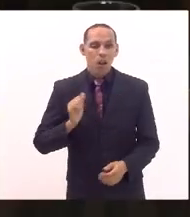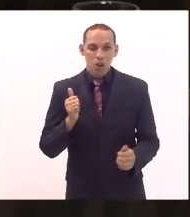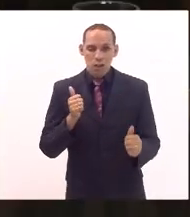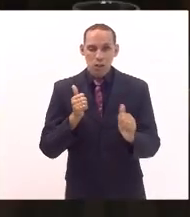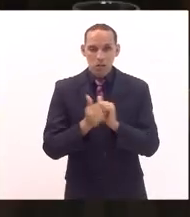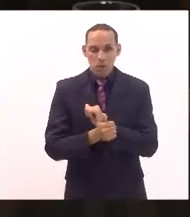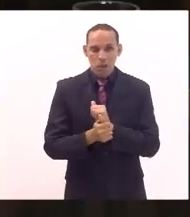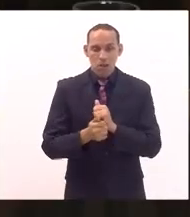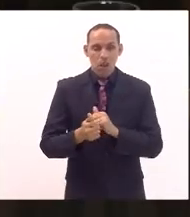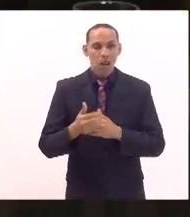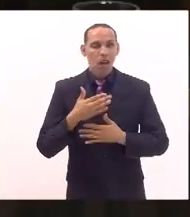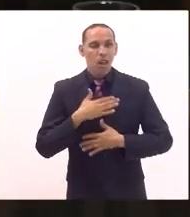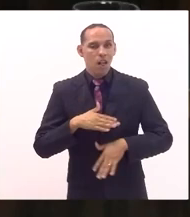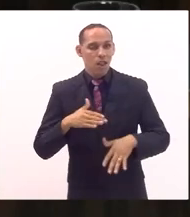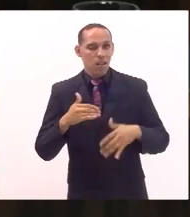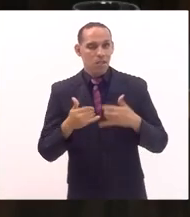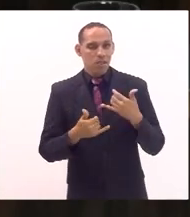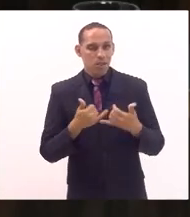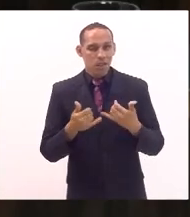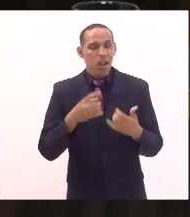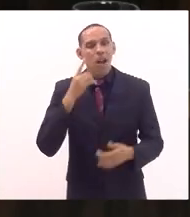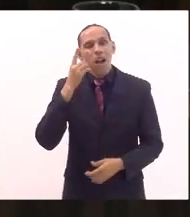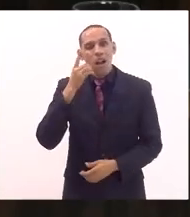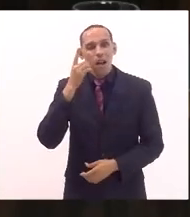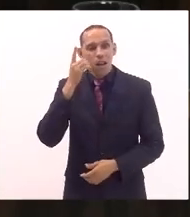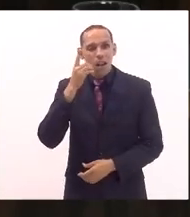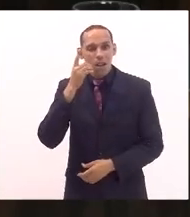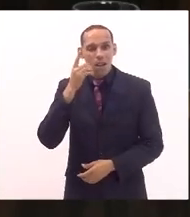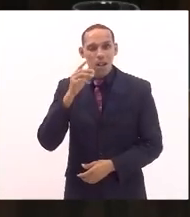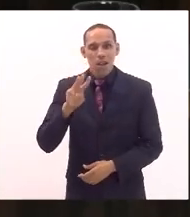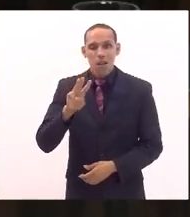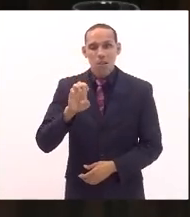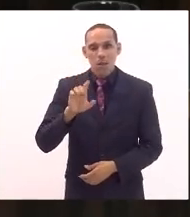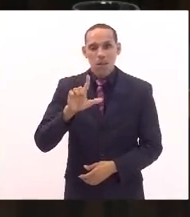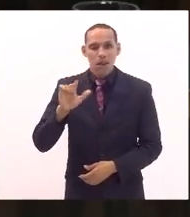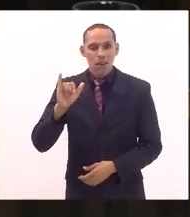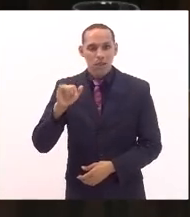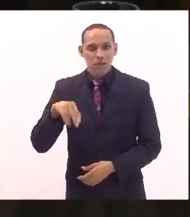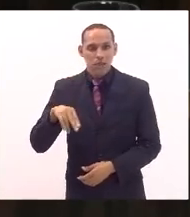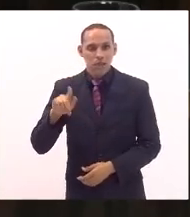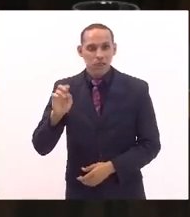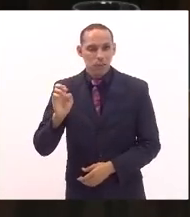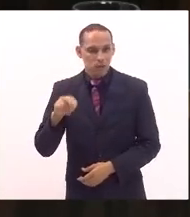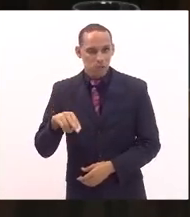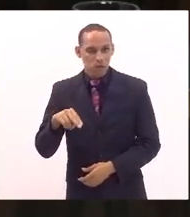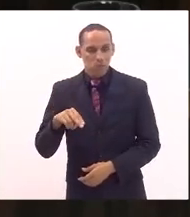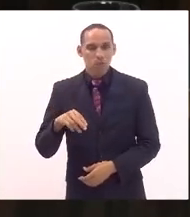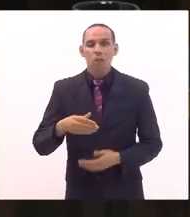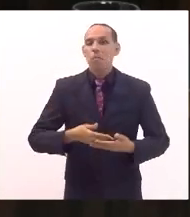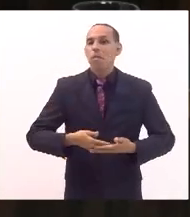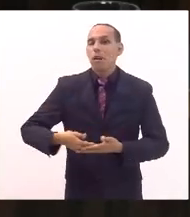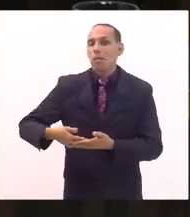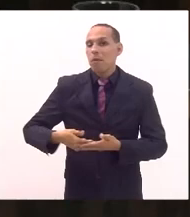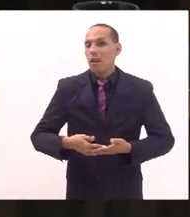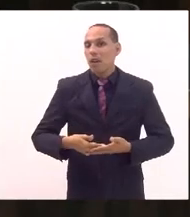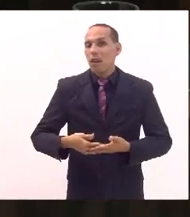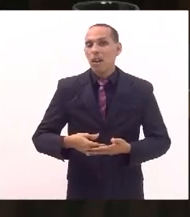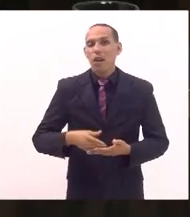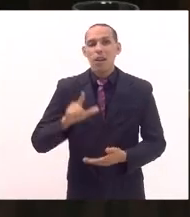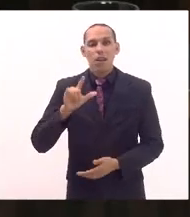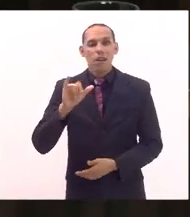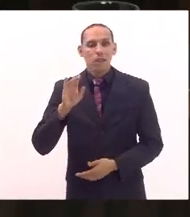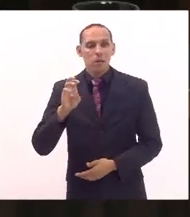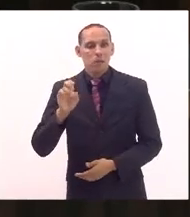esporte e lazer Deputado Wellington José Otávio Bebeto Deputado